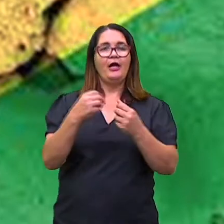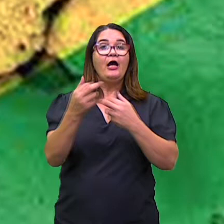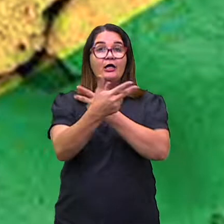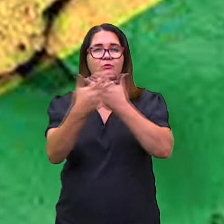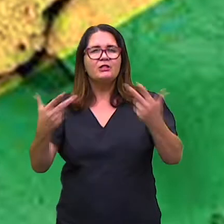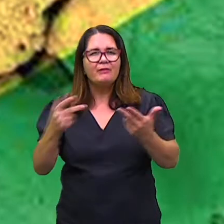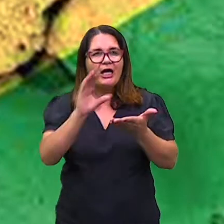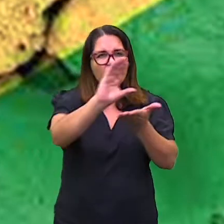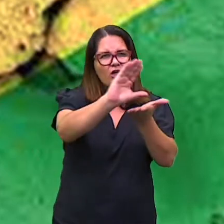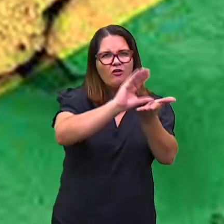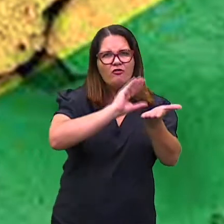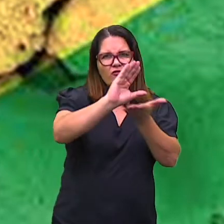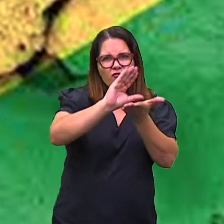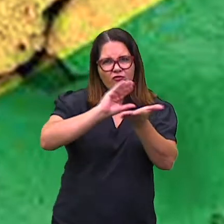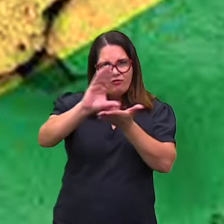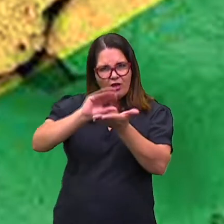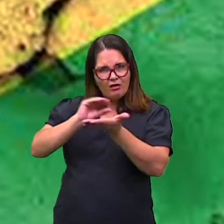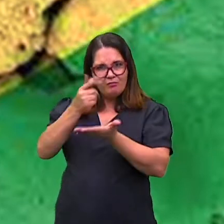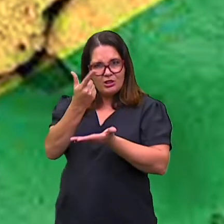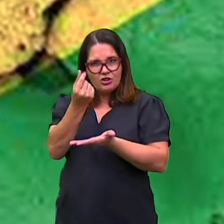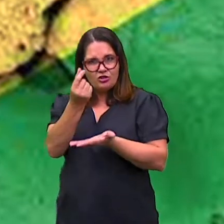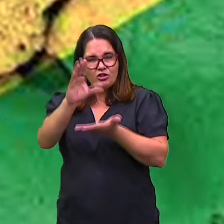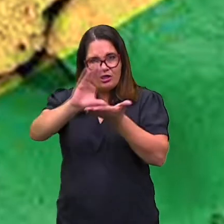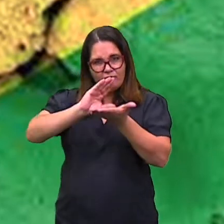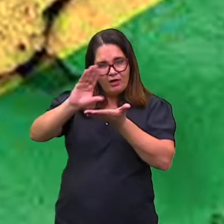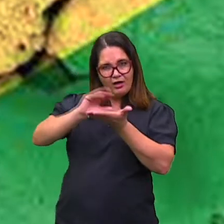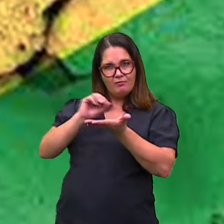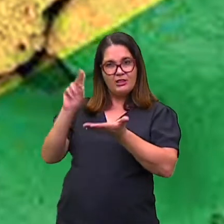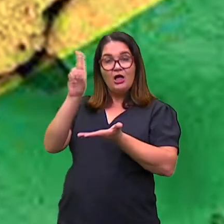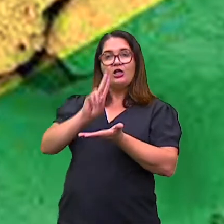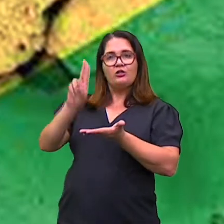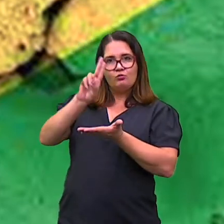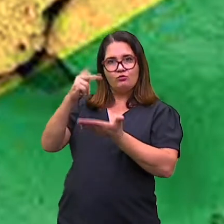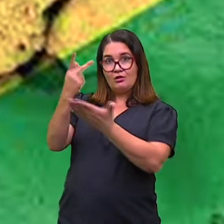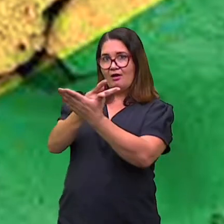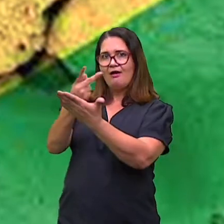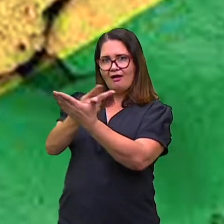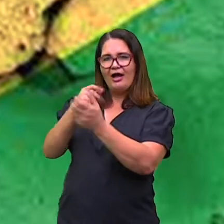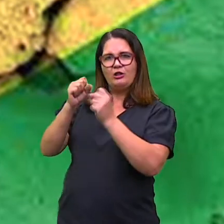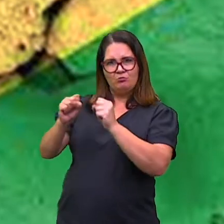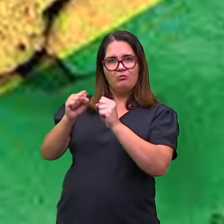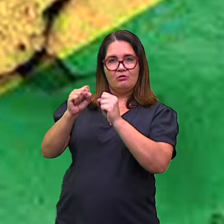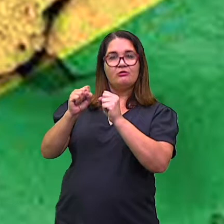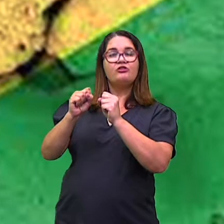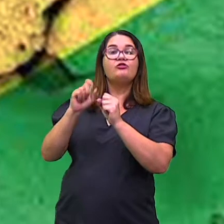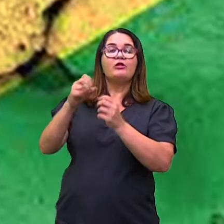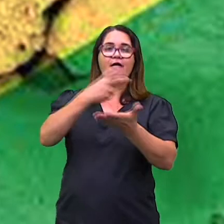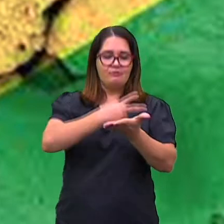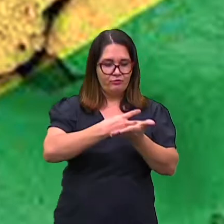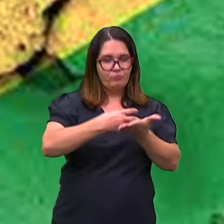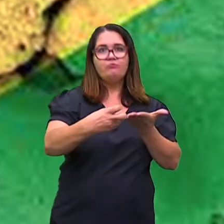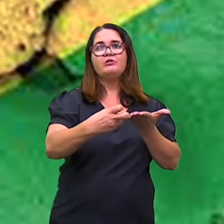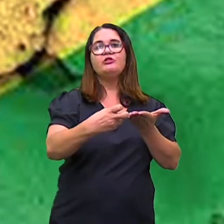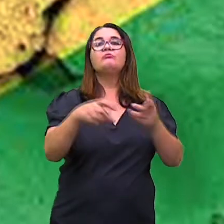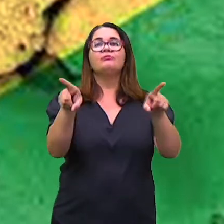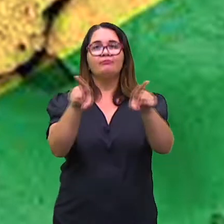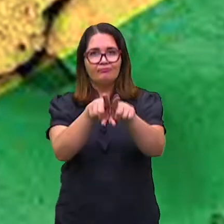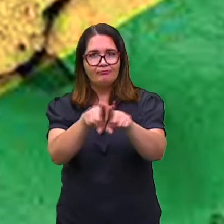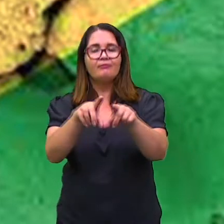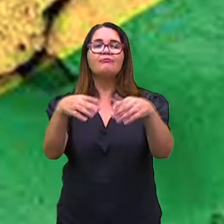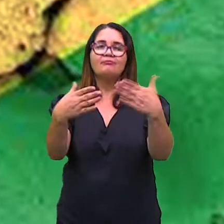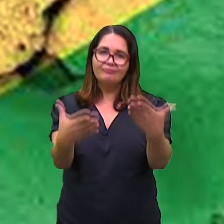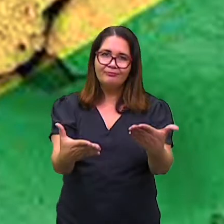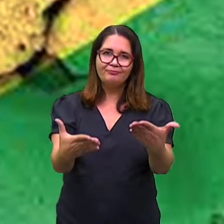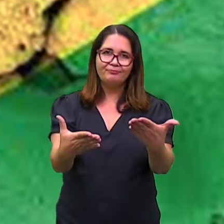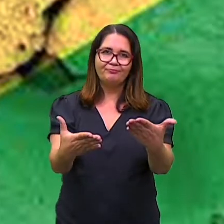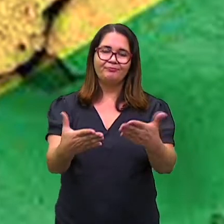85 da Constituição Federal, que define quais são os crimes de responsabilidade aplicáveis a